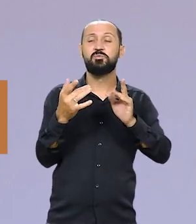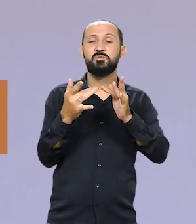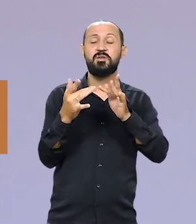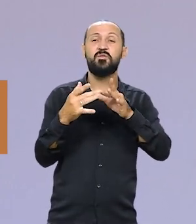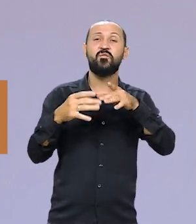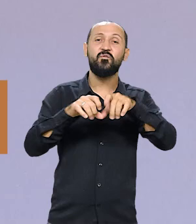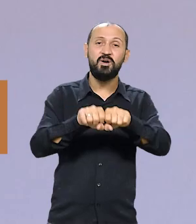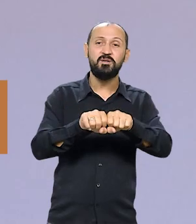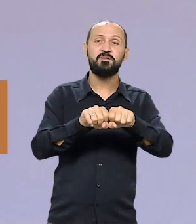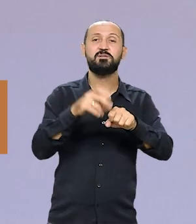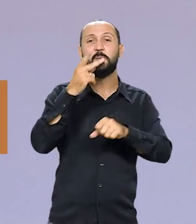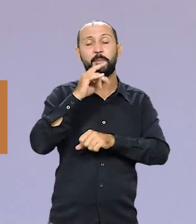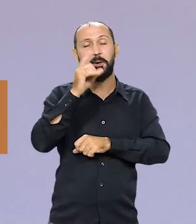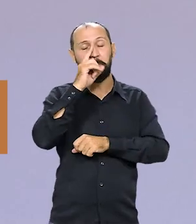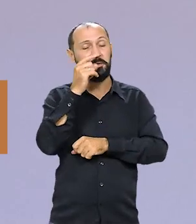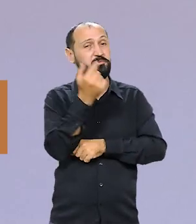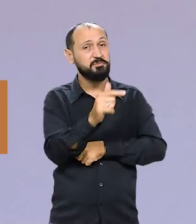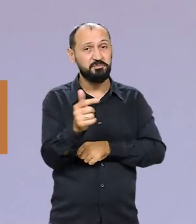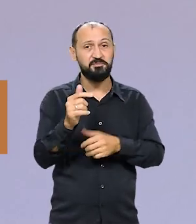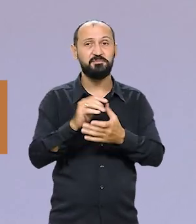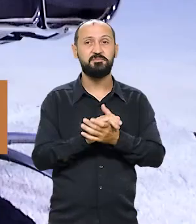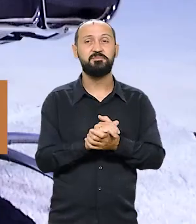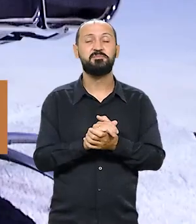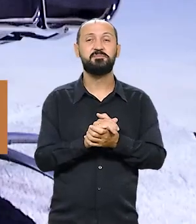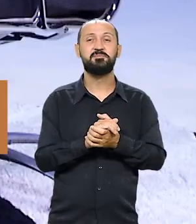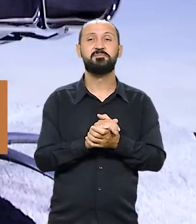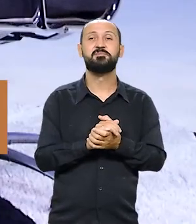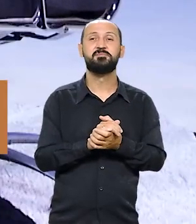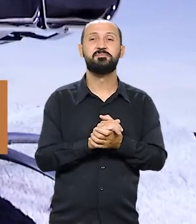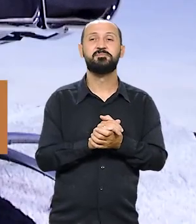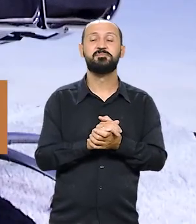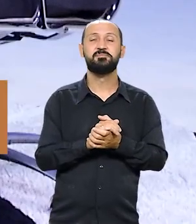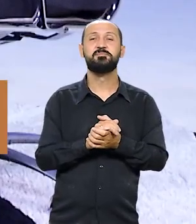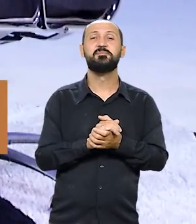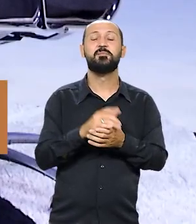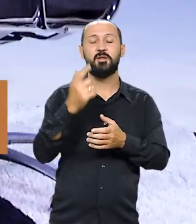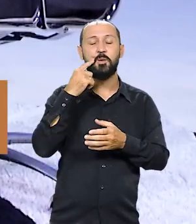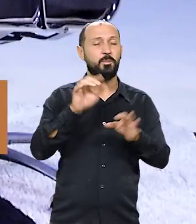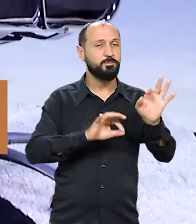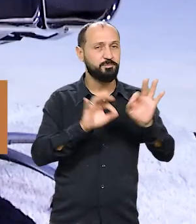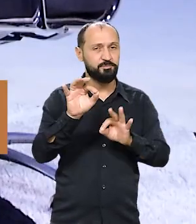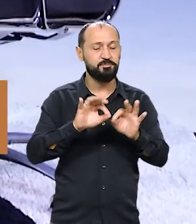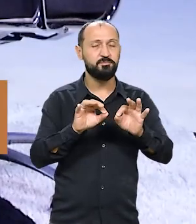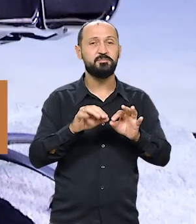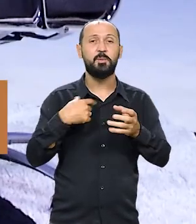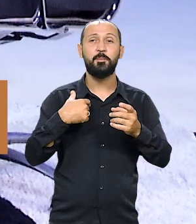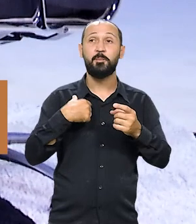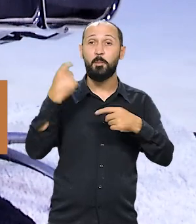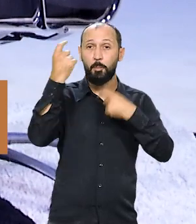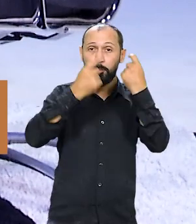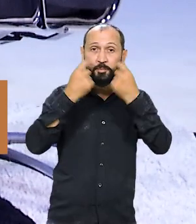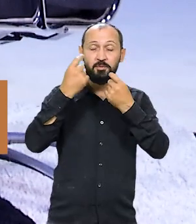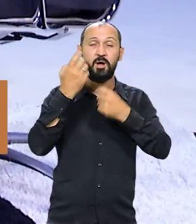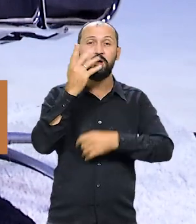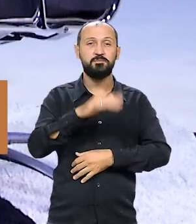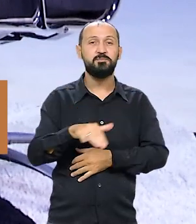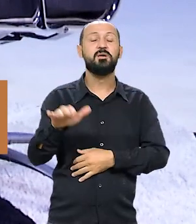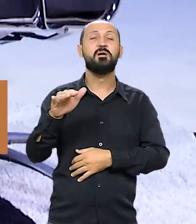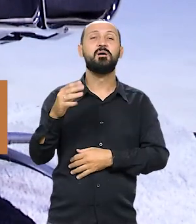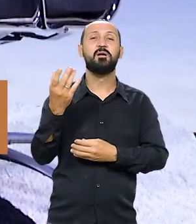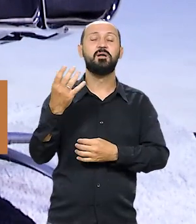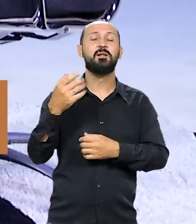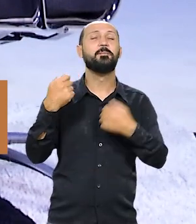mas não há vínculo de pai e mãe. E que isso vai muito além, como eu falei, é uma construção. Então a preocupação